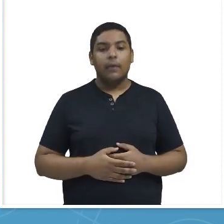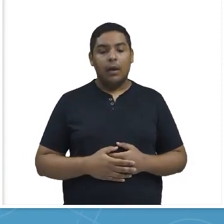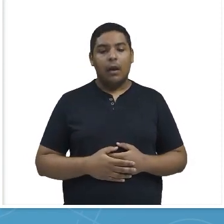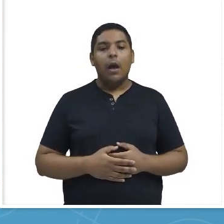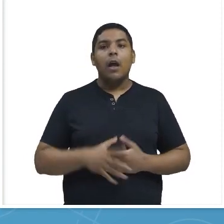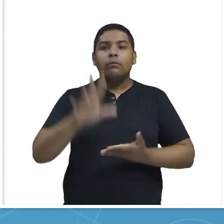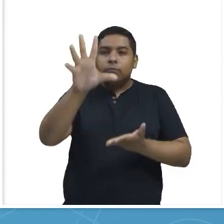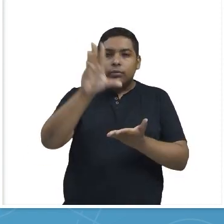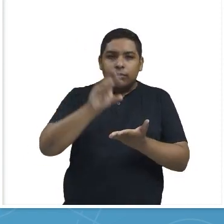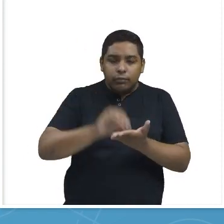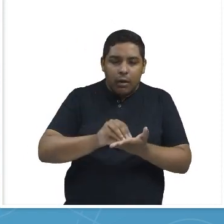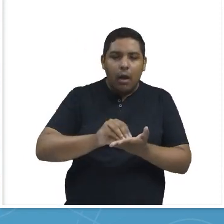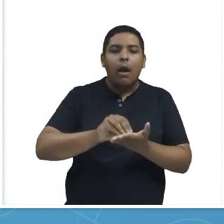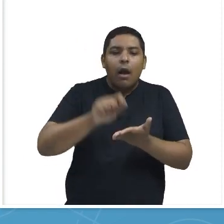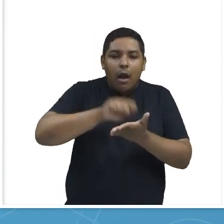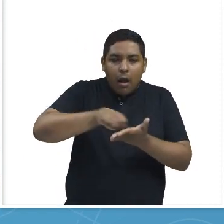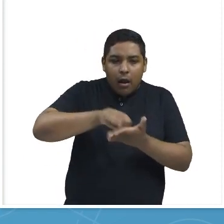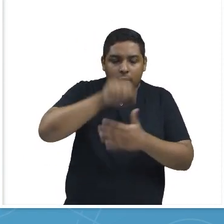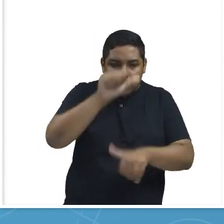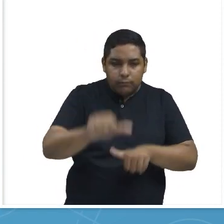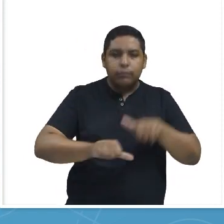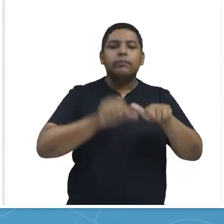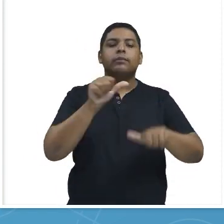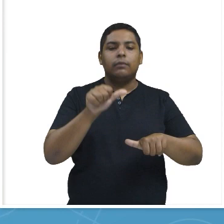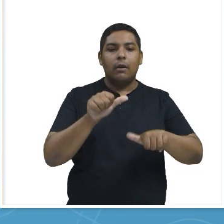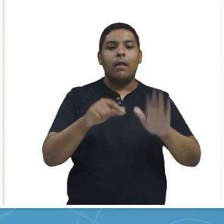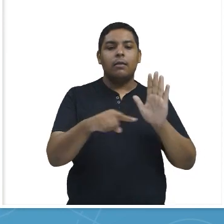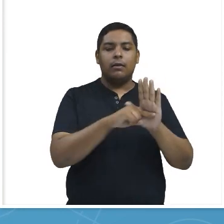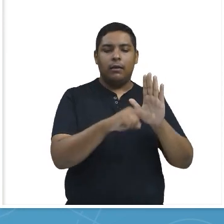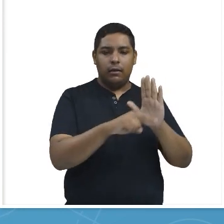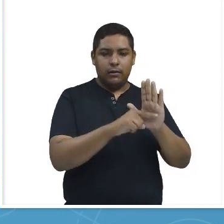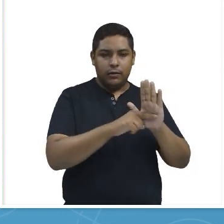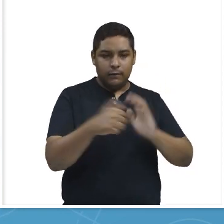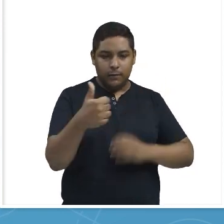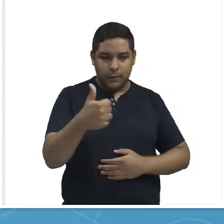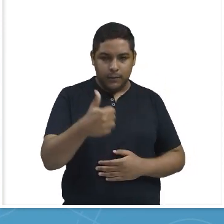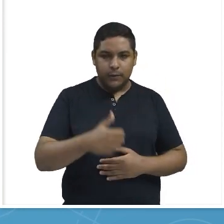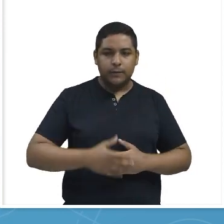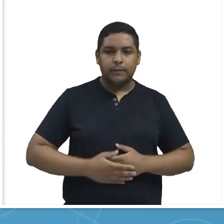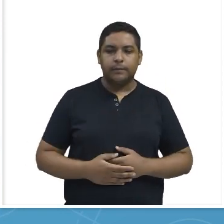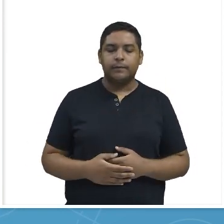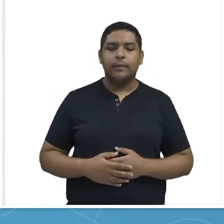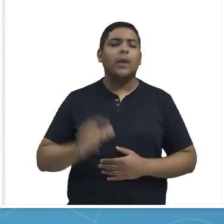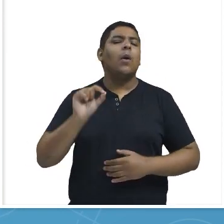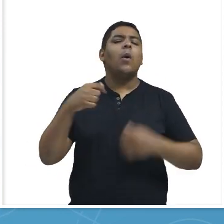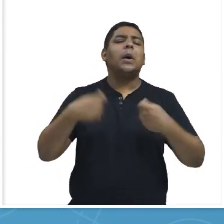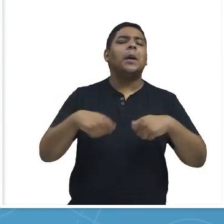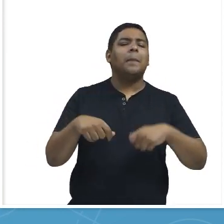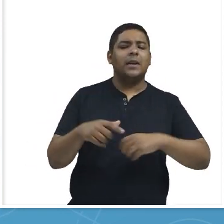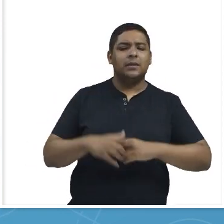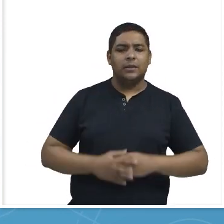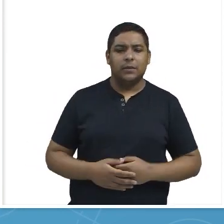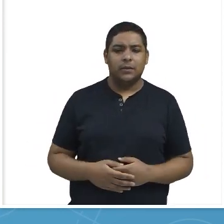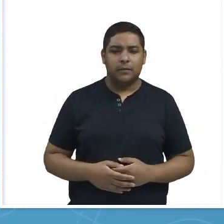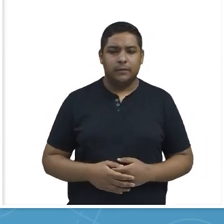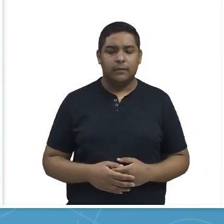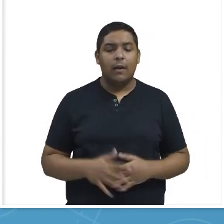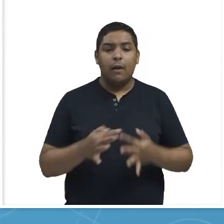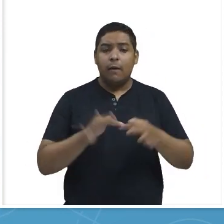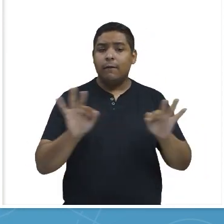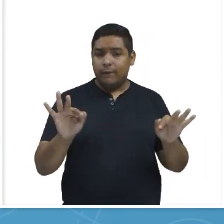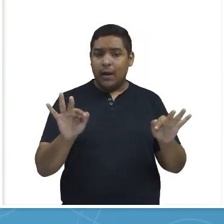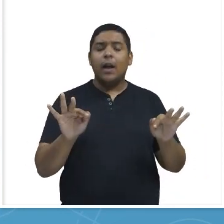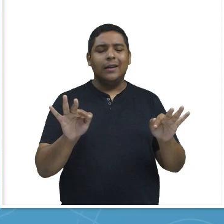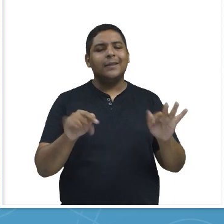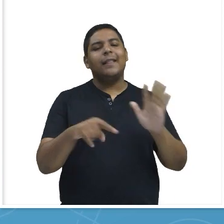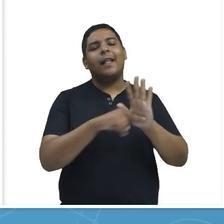Reescrever, tá? Você vai reescrever a primeira questão na forma negativa. Então, o que você precisa para fazer uma frase na forma